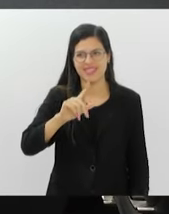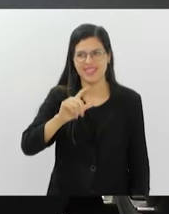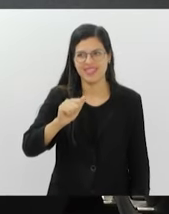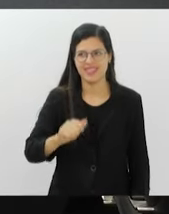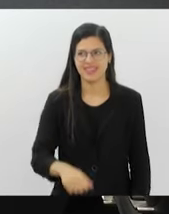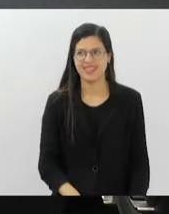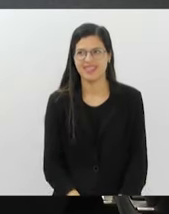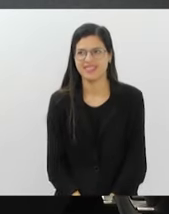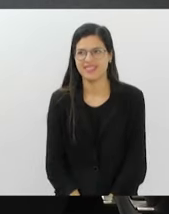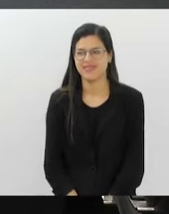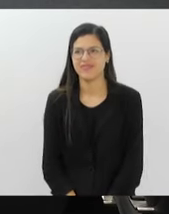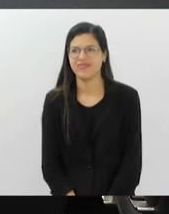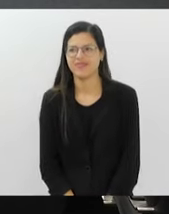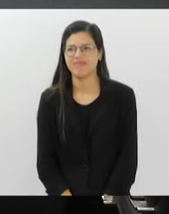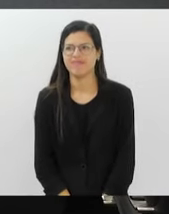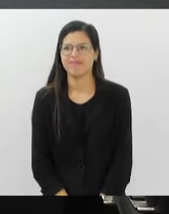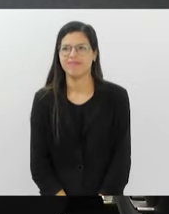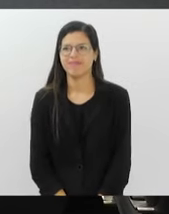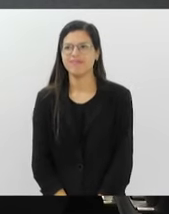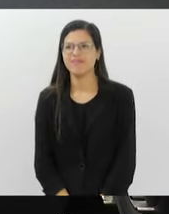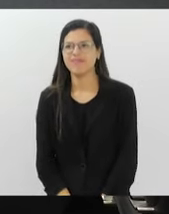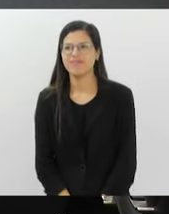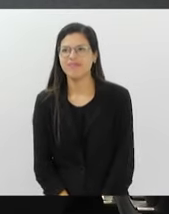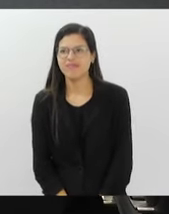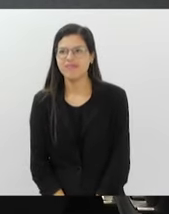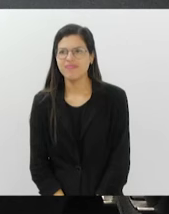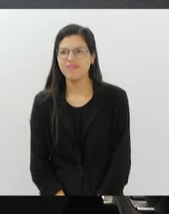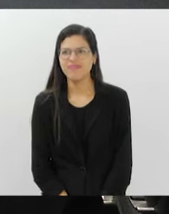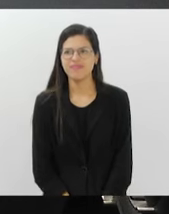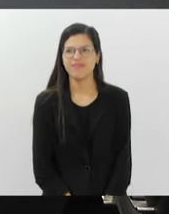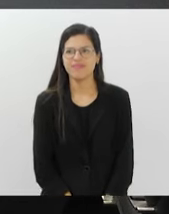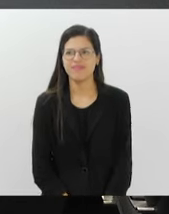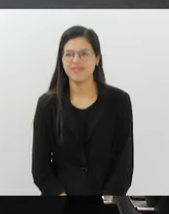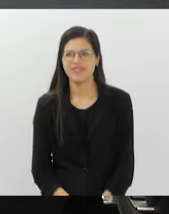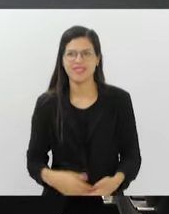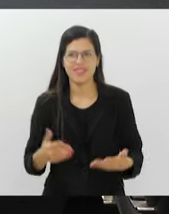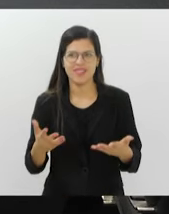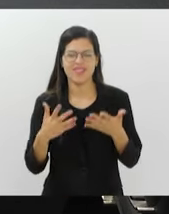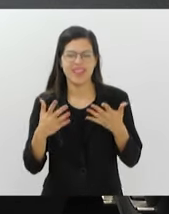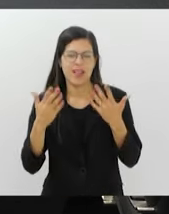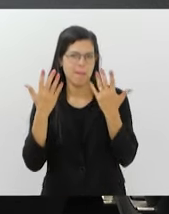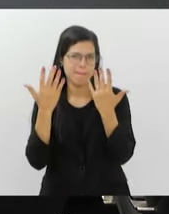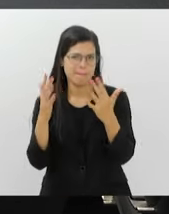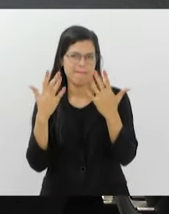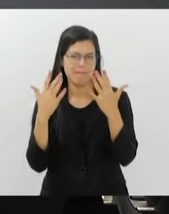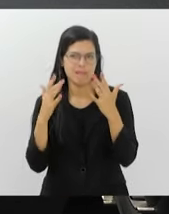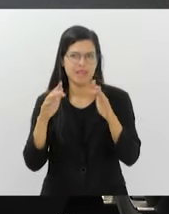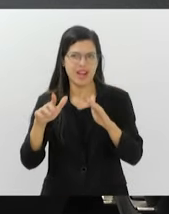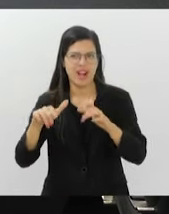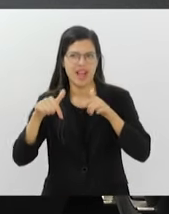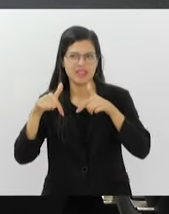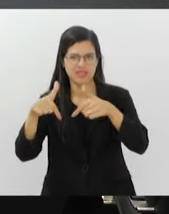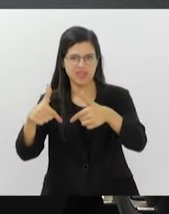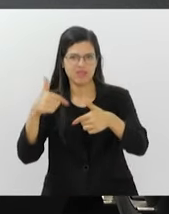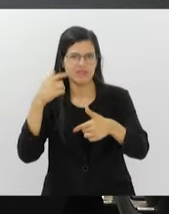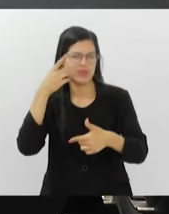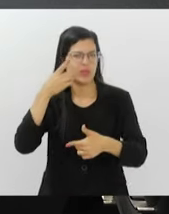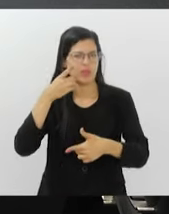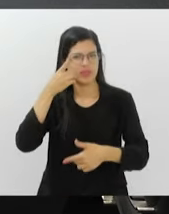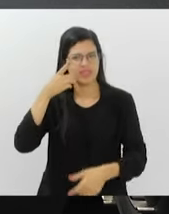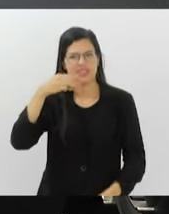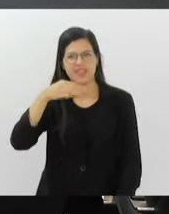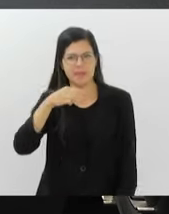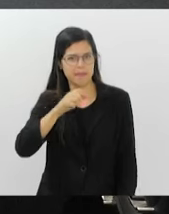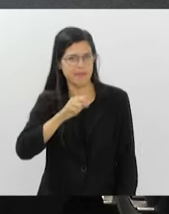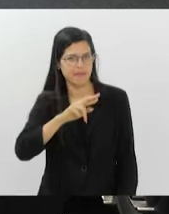Machado eu quero PR senhora Presidente eu quero parabenizar a iniciativa da Marina né é